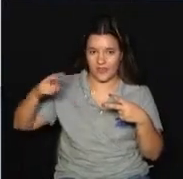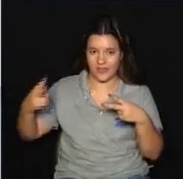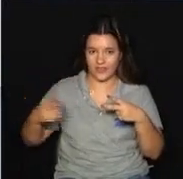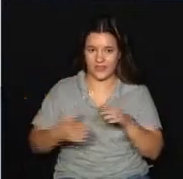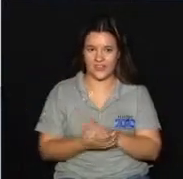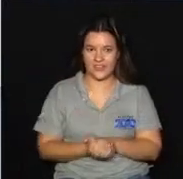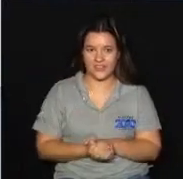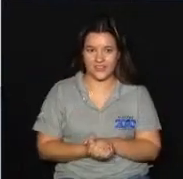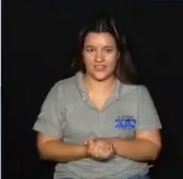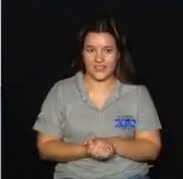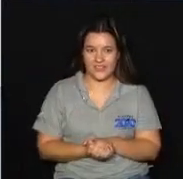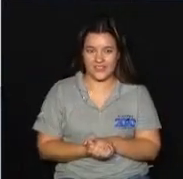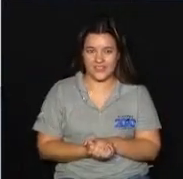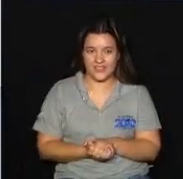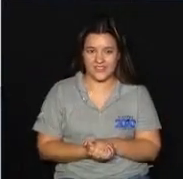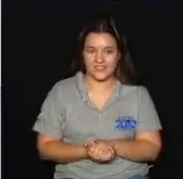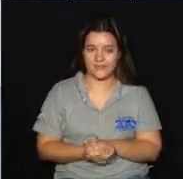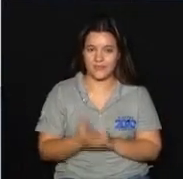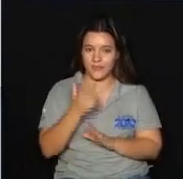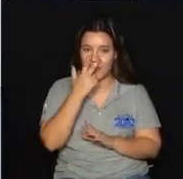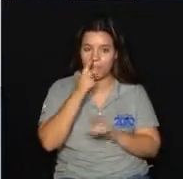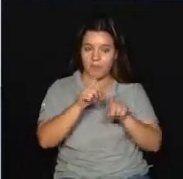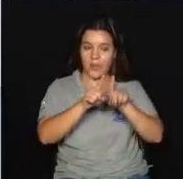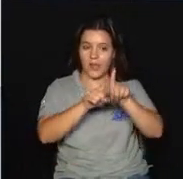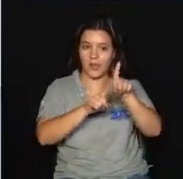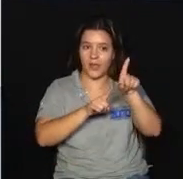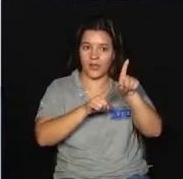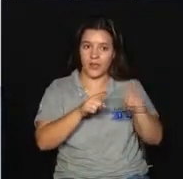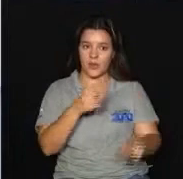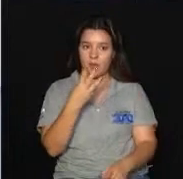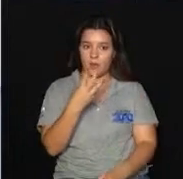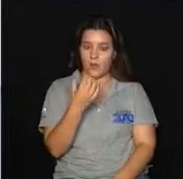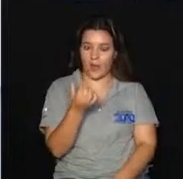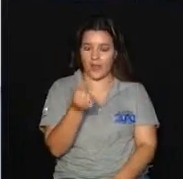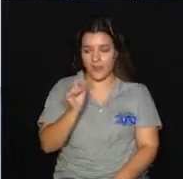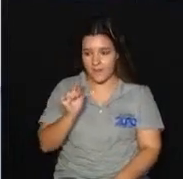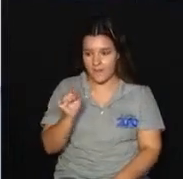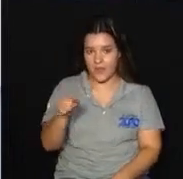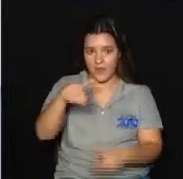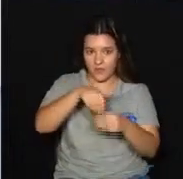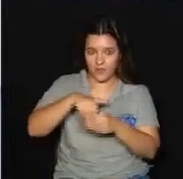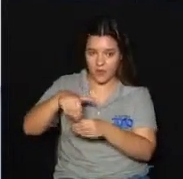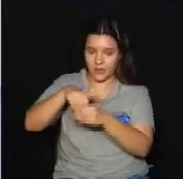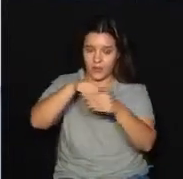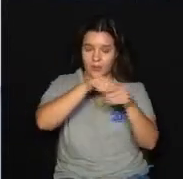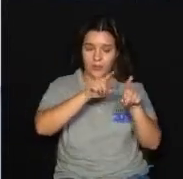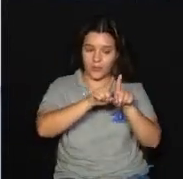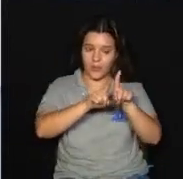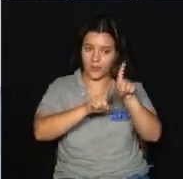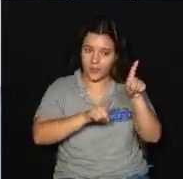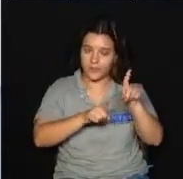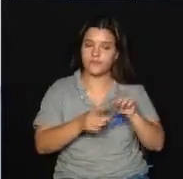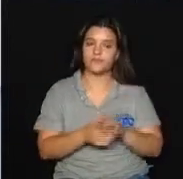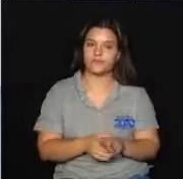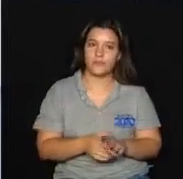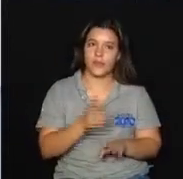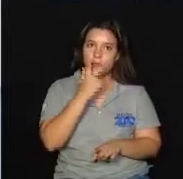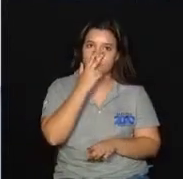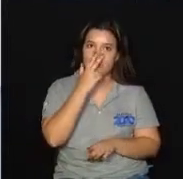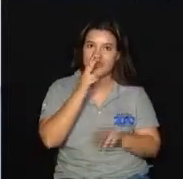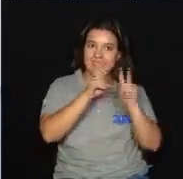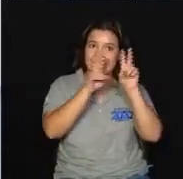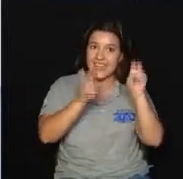131.492. Aquela colinha básica, uma diferença de 46 mil votos. Então, continua aumentando, né, em termos